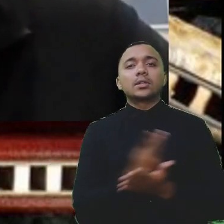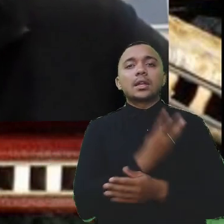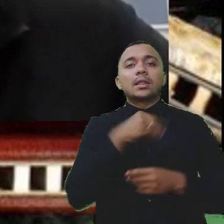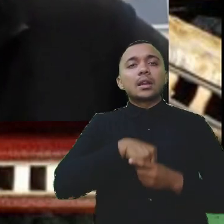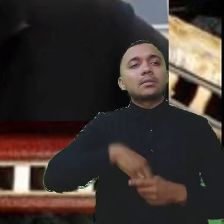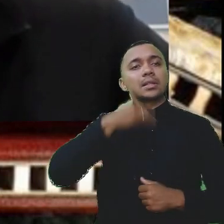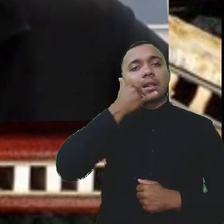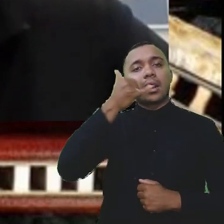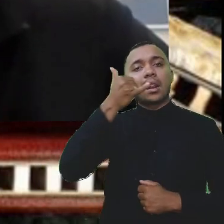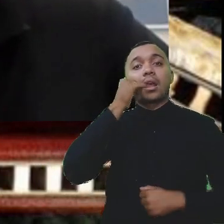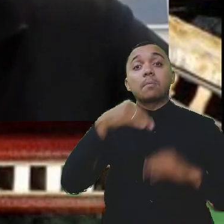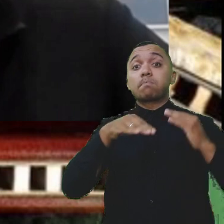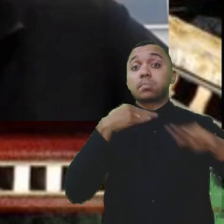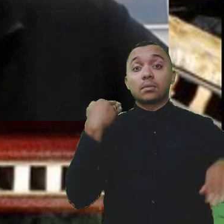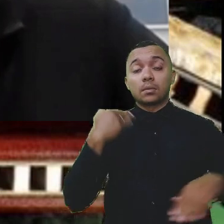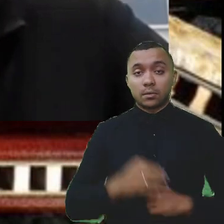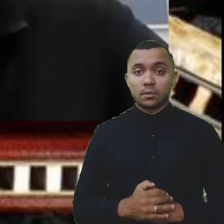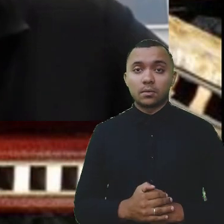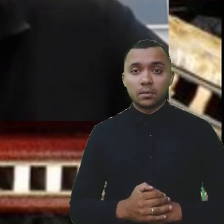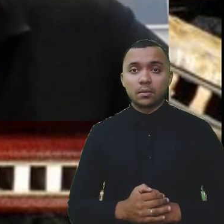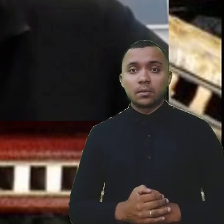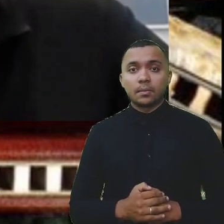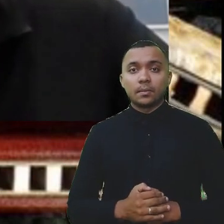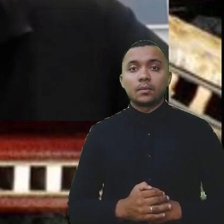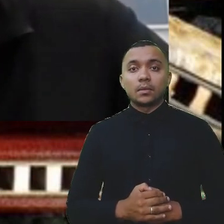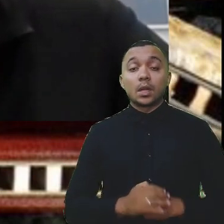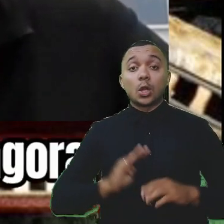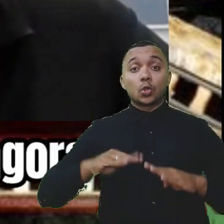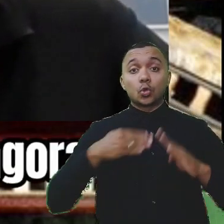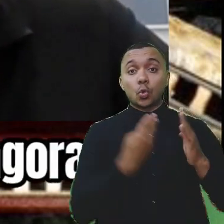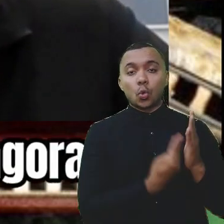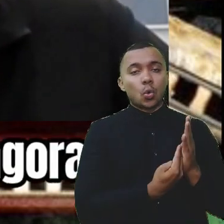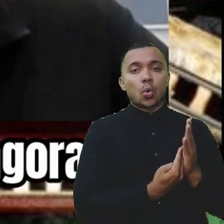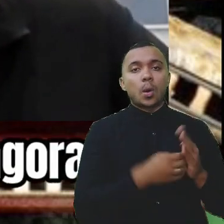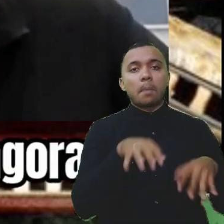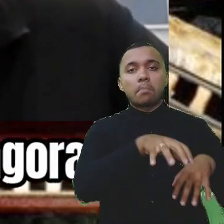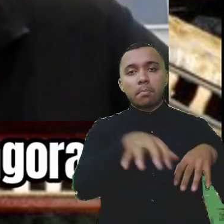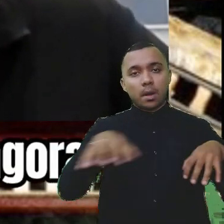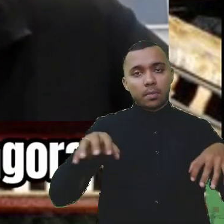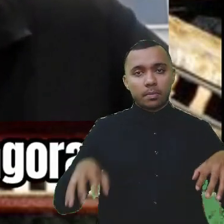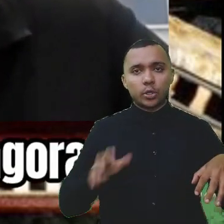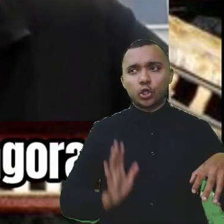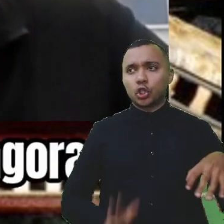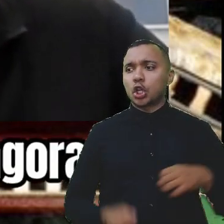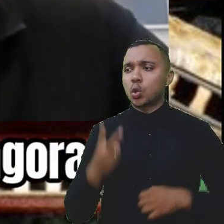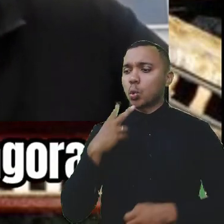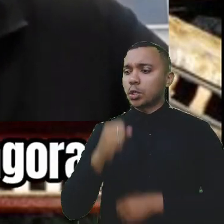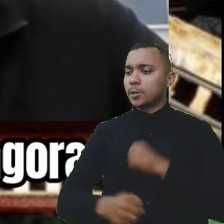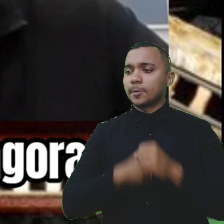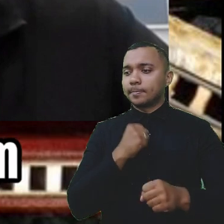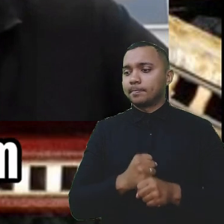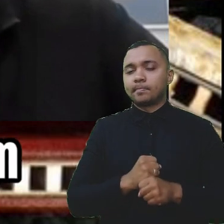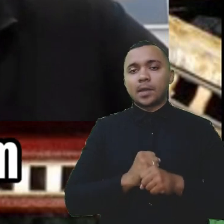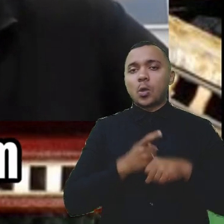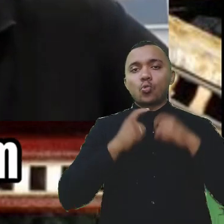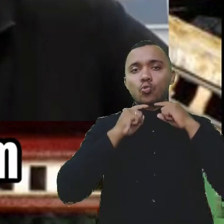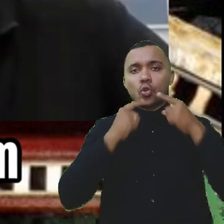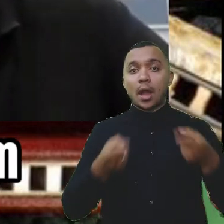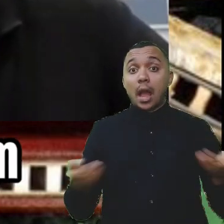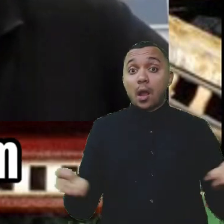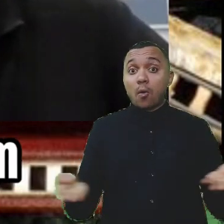aula. As escolas municipais já não podem, já tem acho que uns 2 anos ou 1 ano. Agora, as